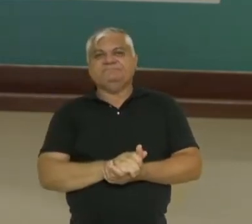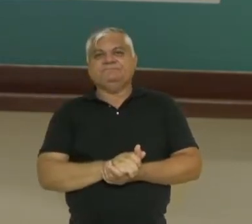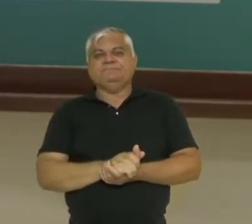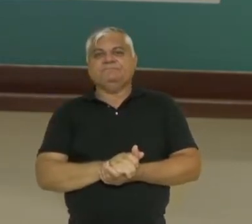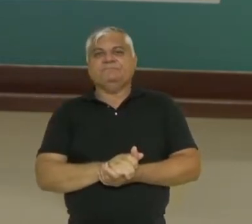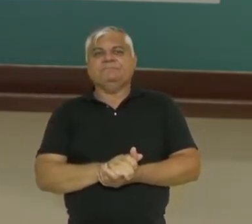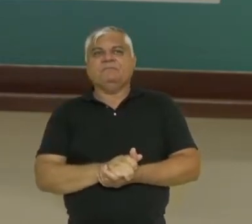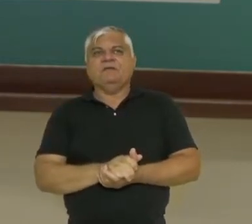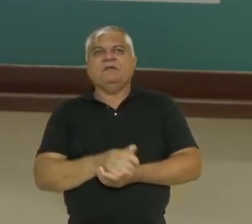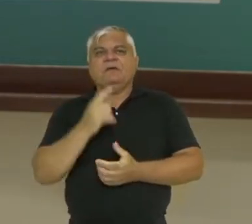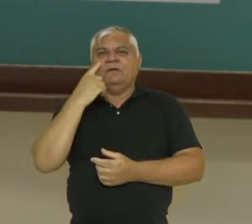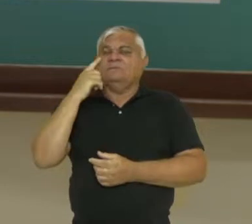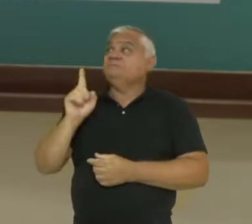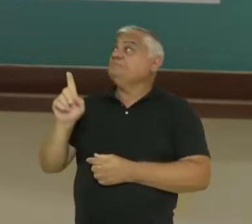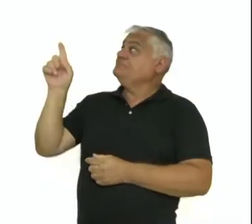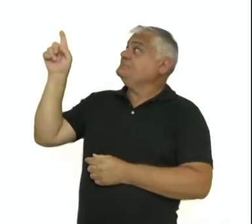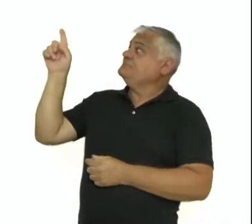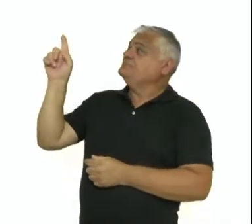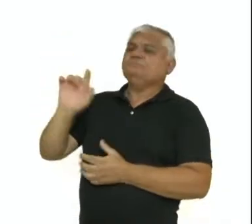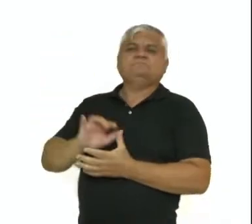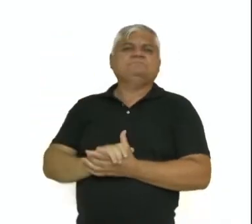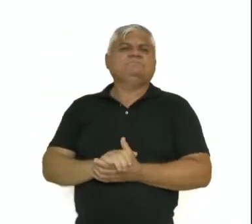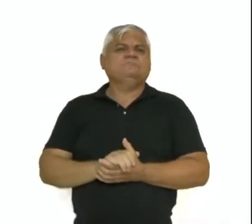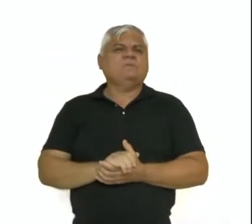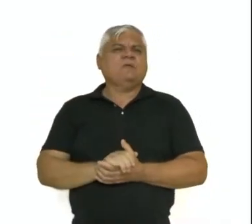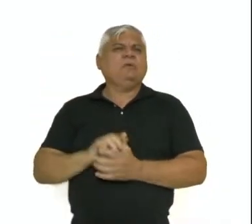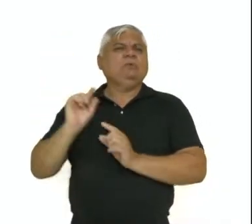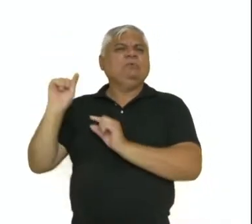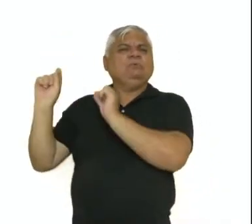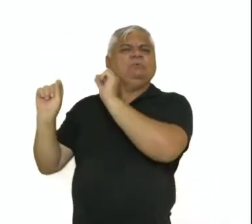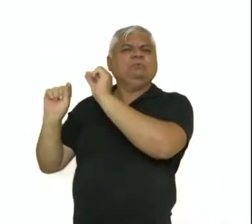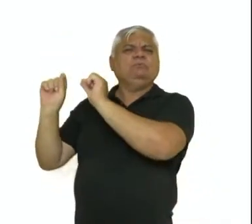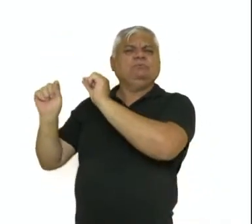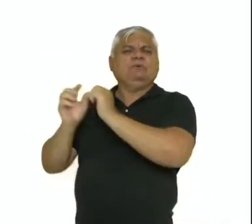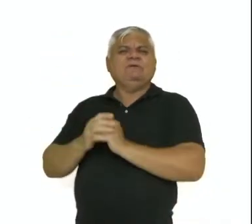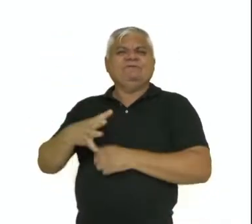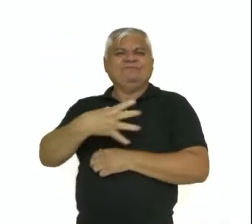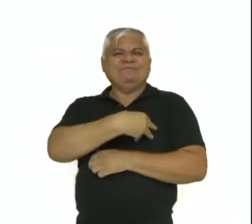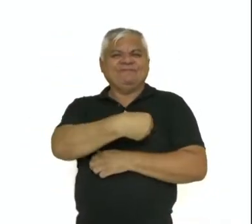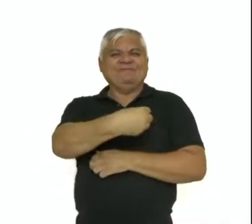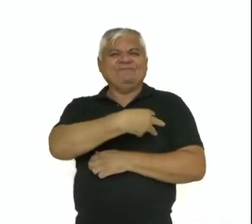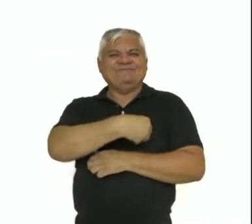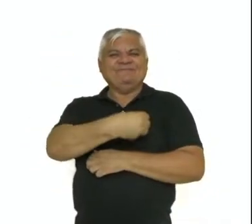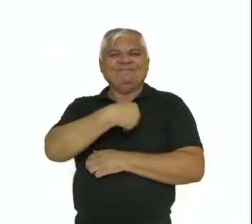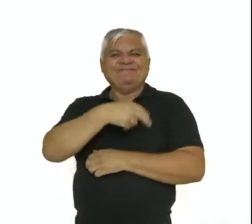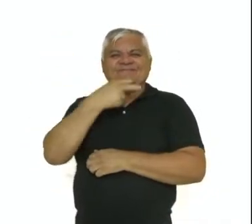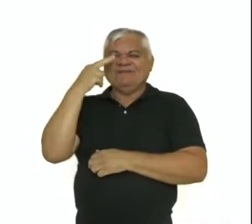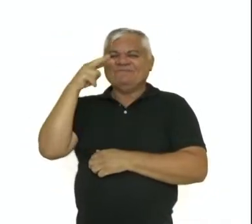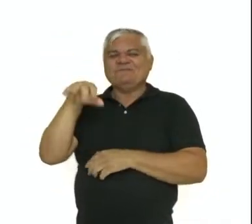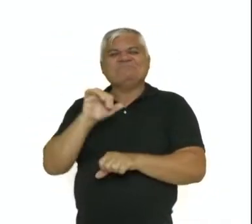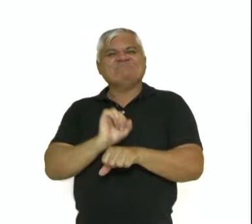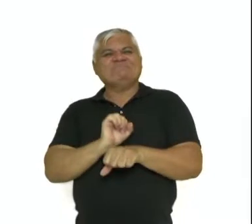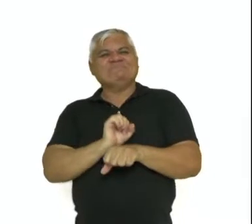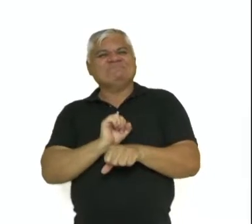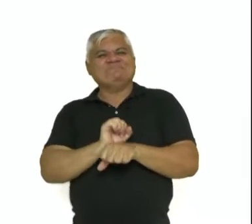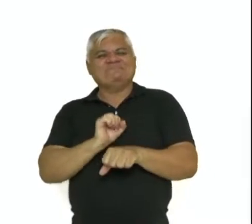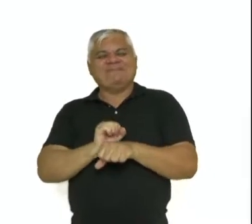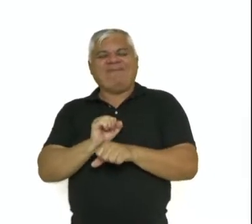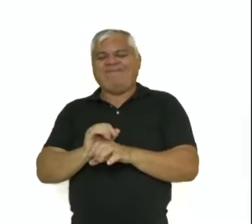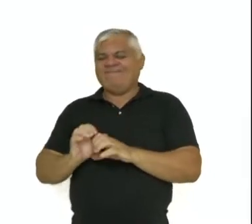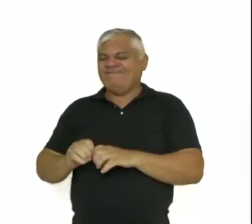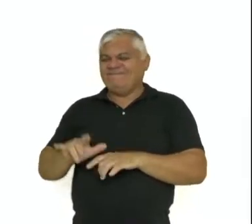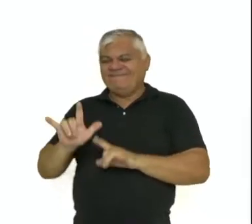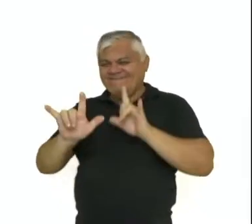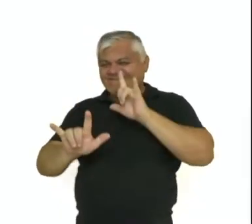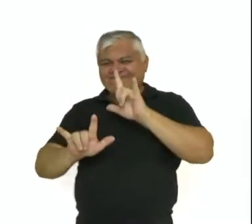Vamos observar esta imagem. O ideal é que todos os filhos sejam esperados. Existem métodos